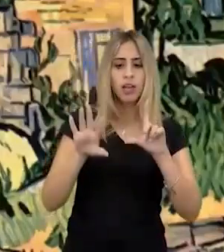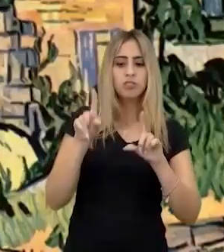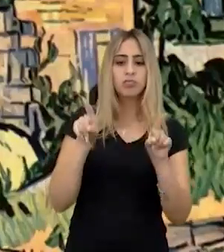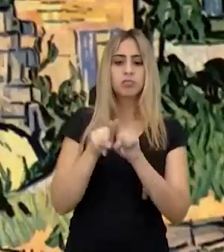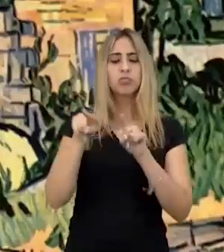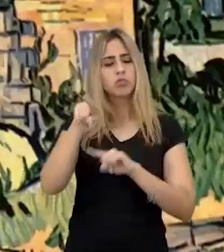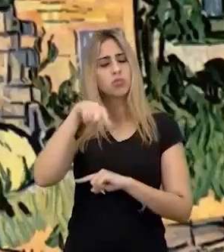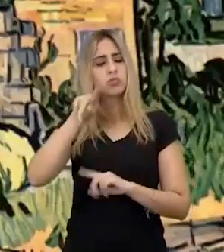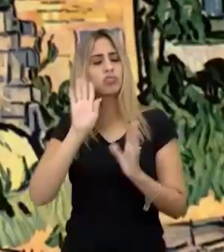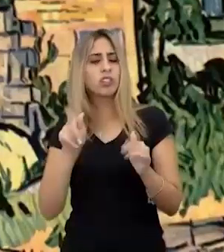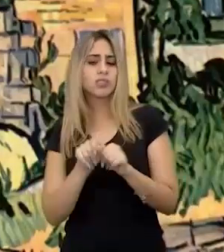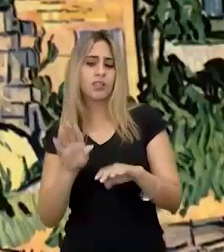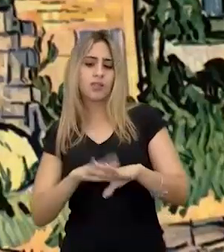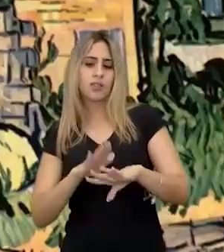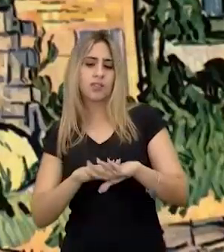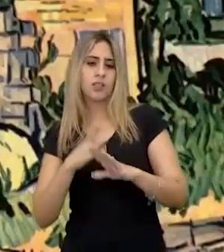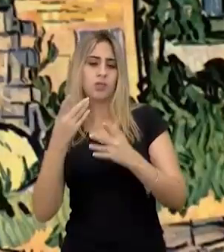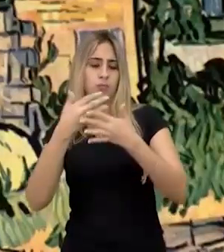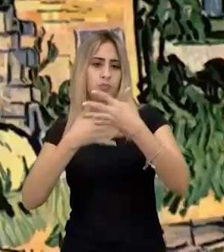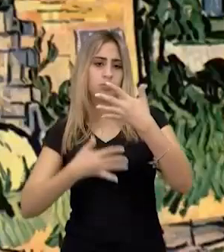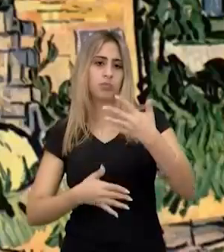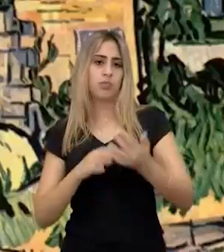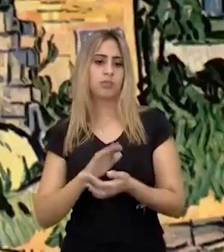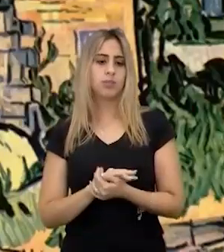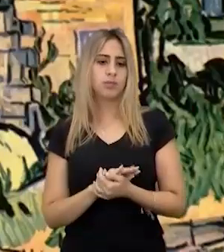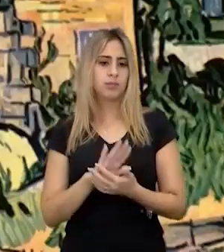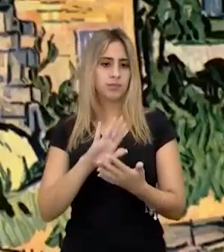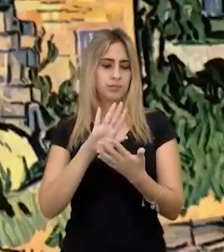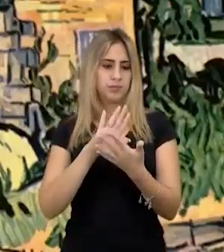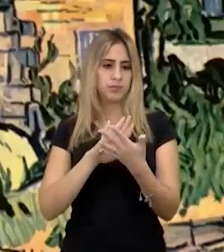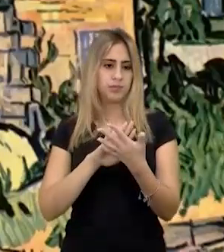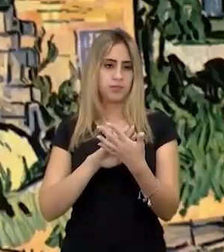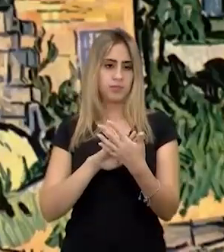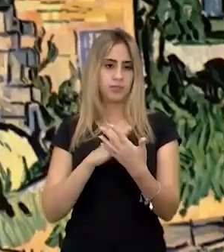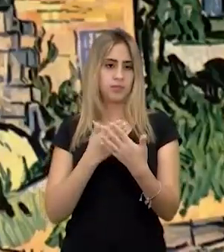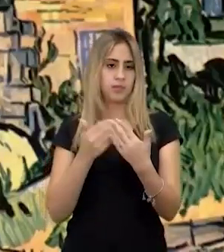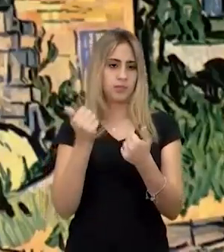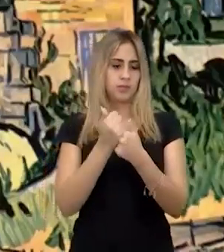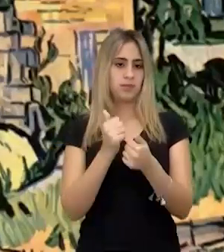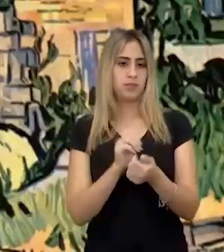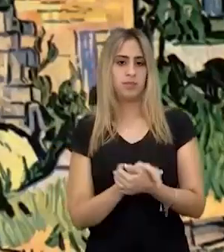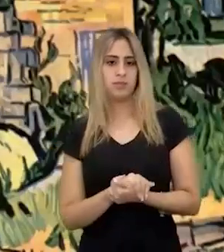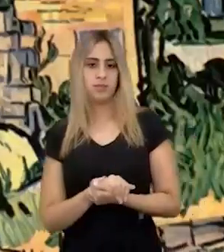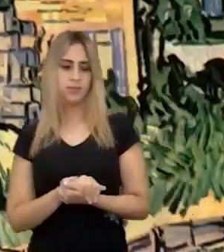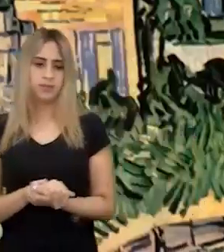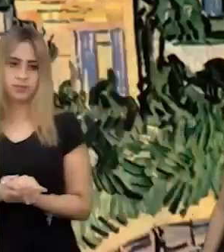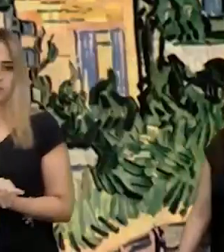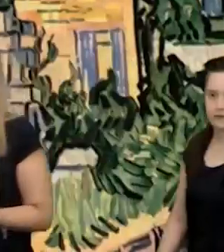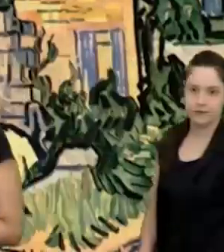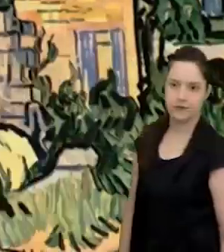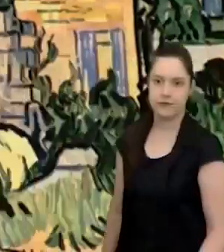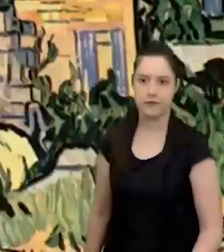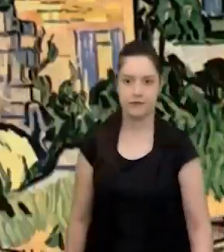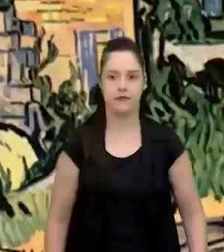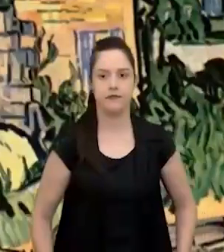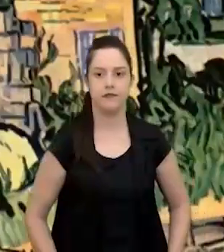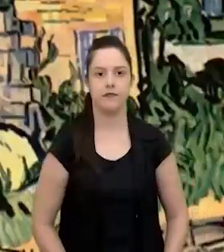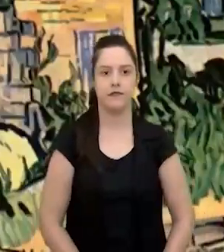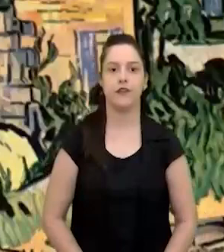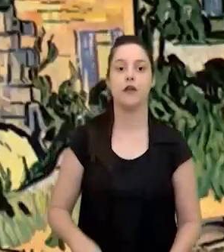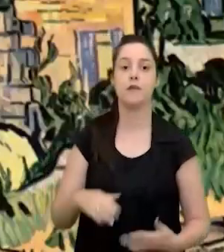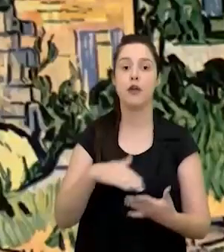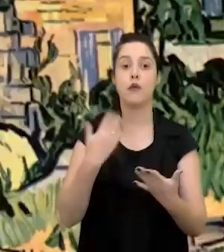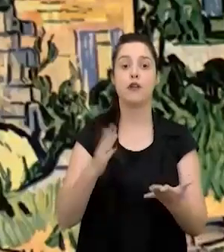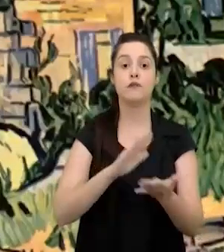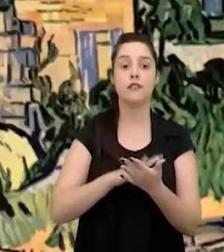imagens, você já está fazendo uma descrição da obra. Entendi. Então, você já consegue fazer essa descrição. Agora, quando você interpreta, vai para